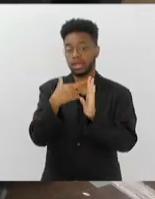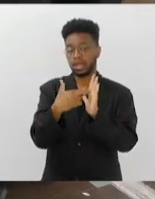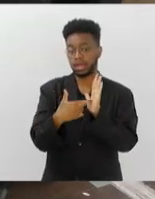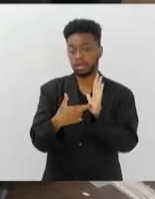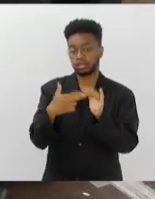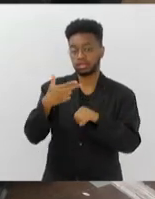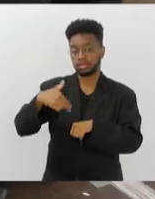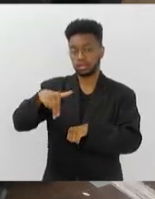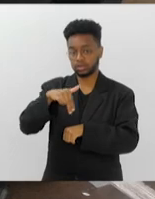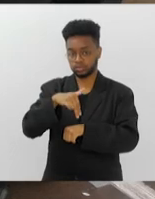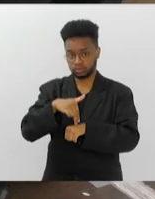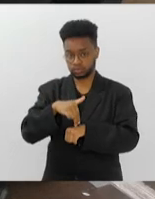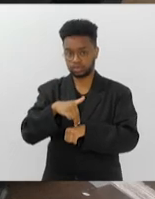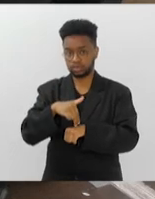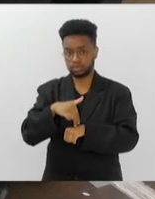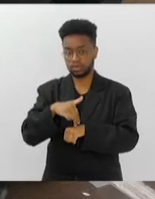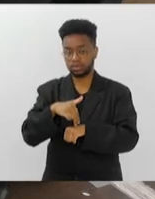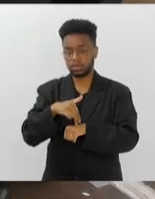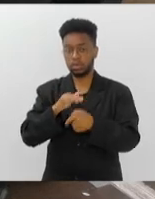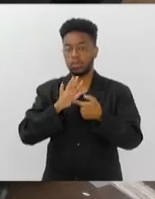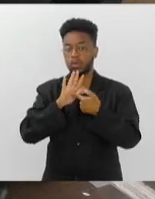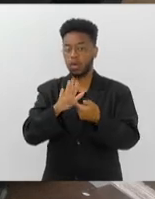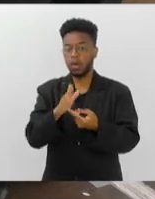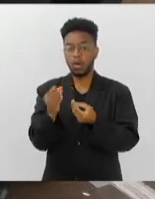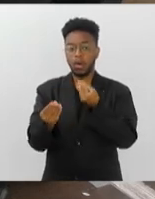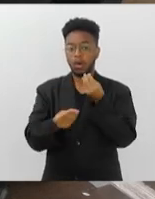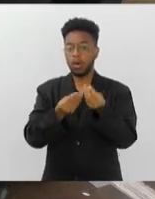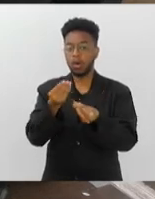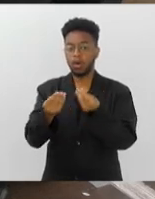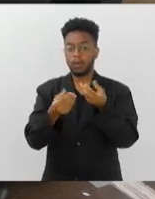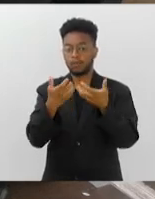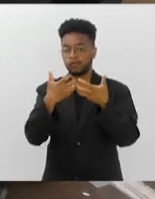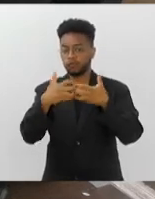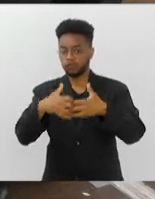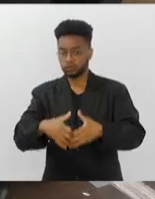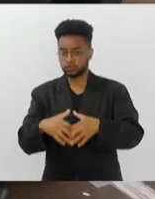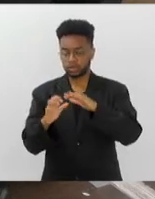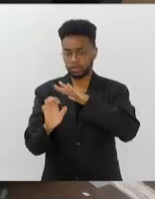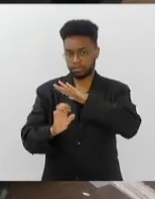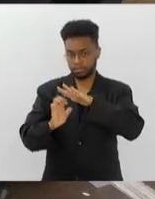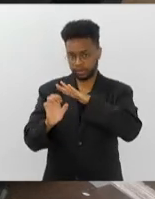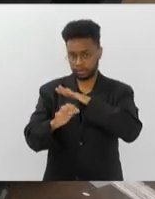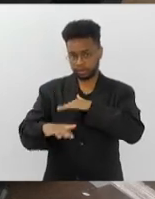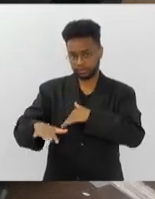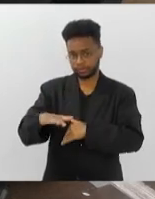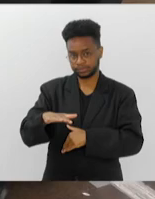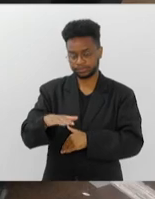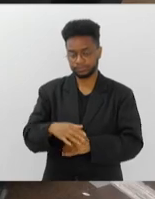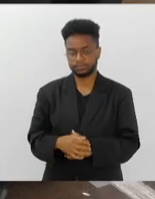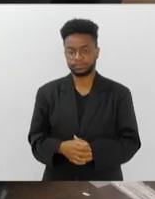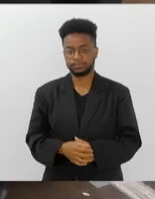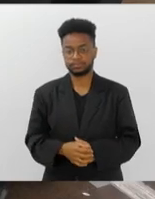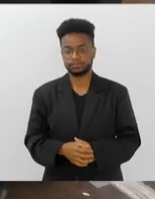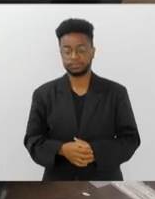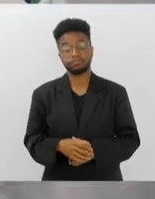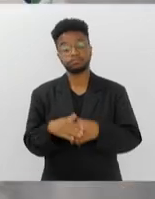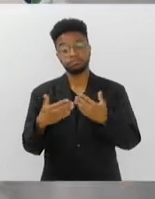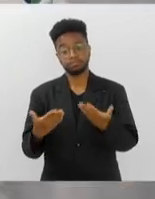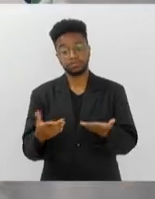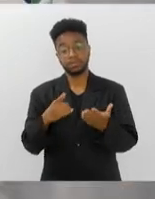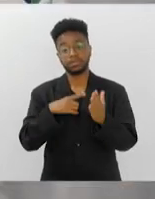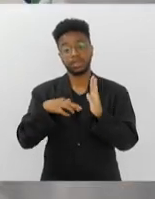nacional que impõe regras de credenciamento dessas empresas. E há uma